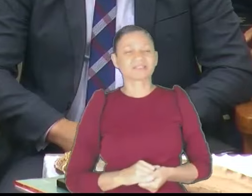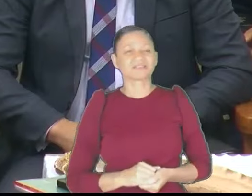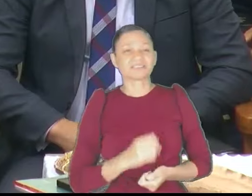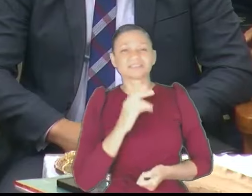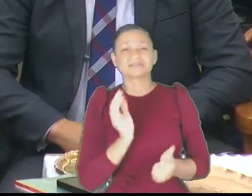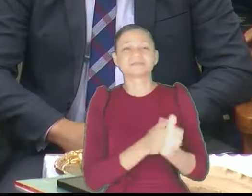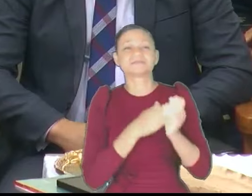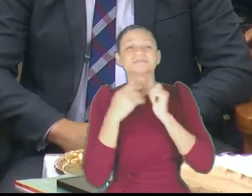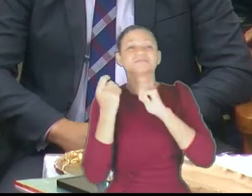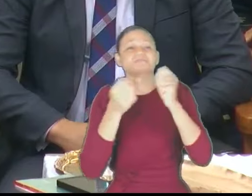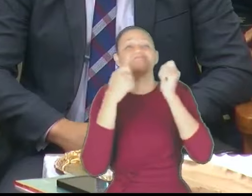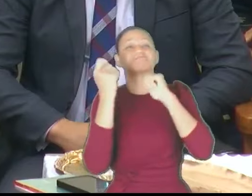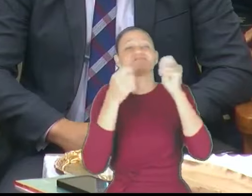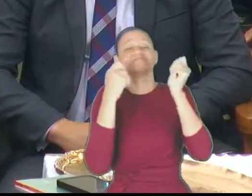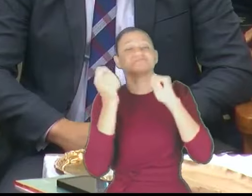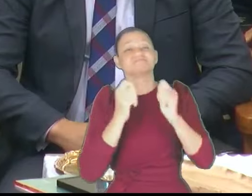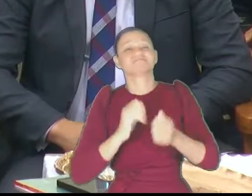Aleluia!